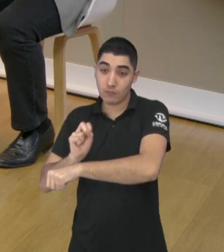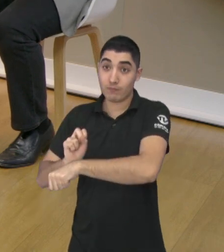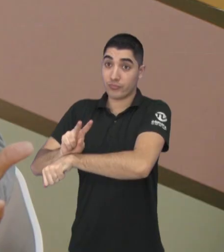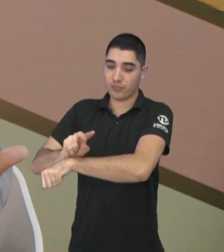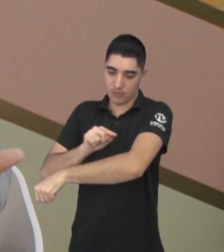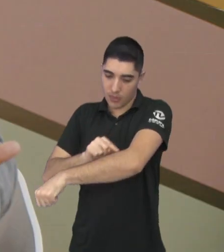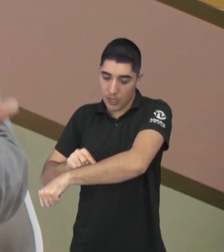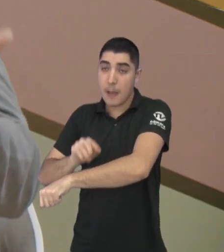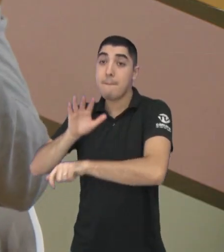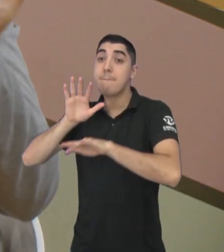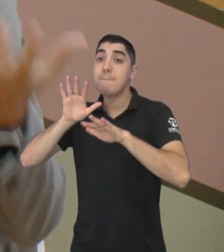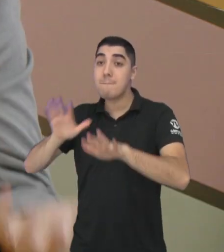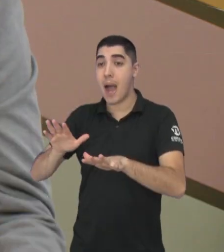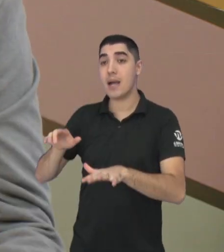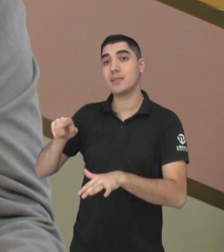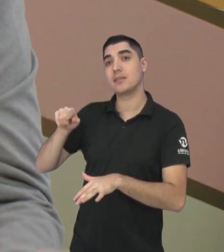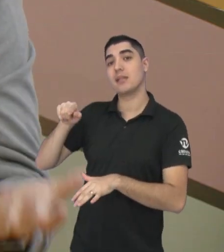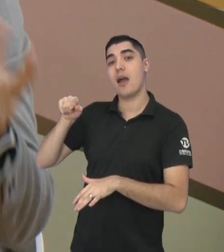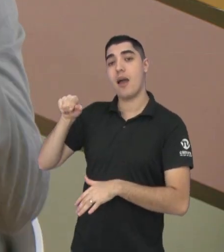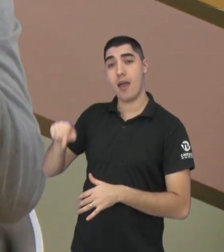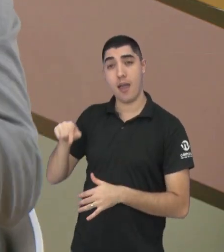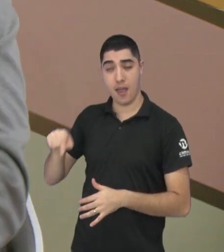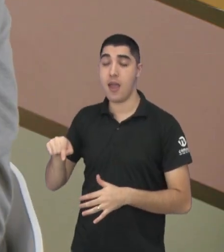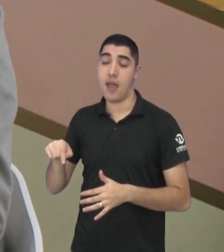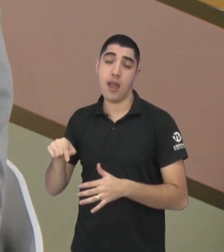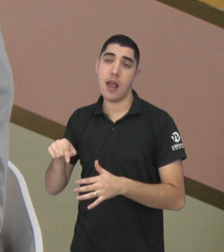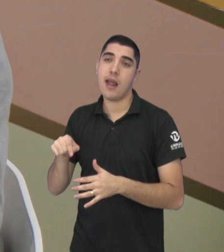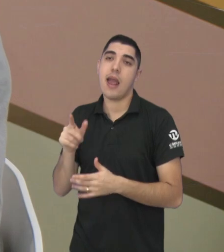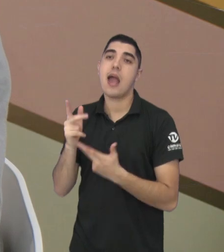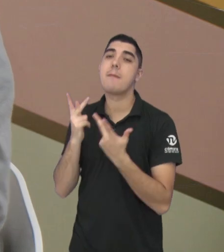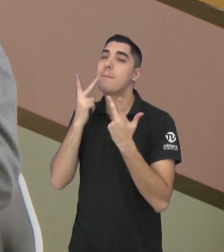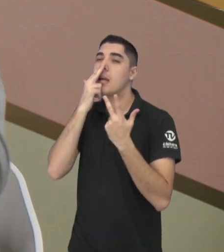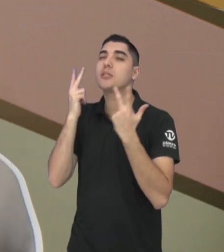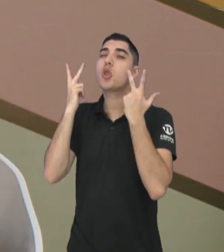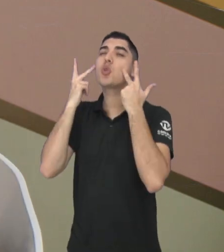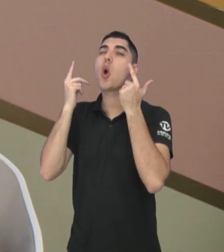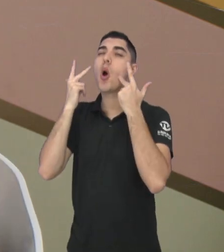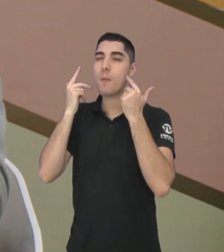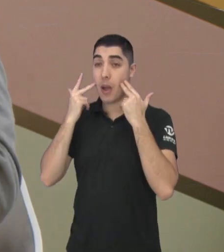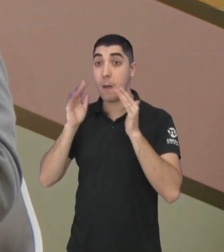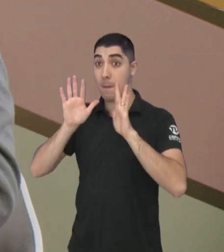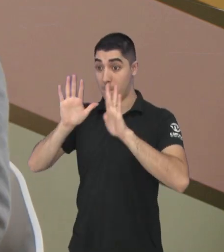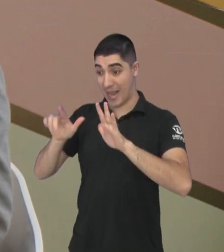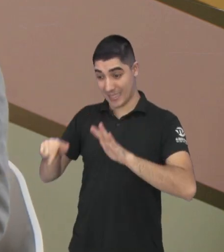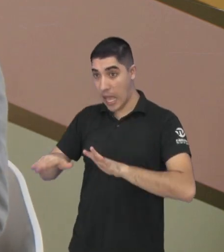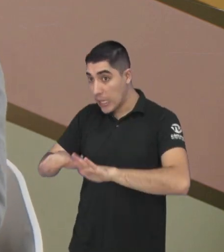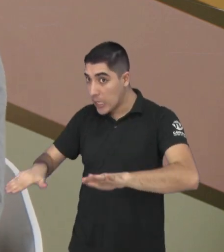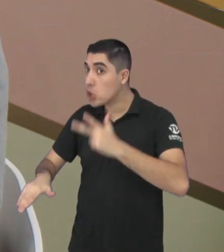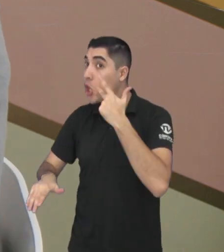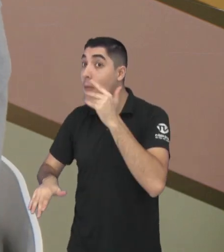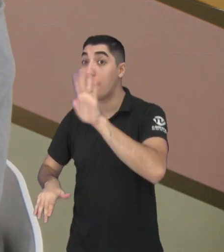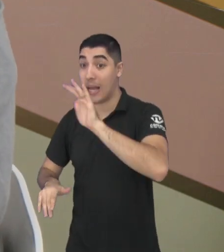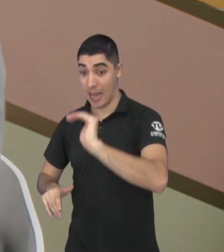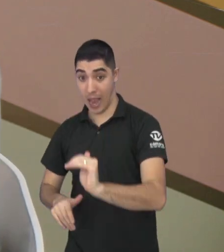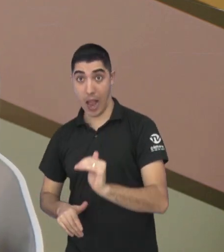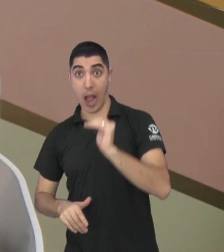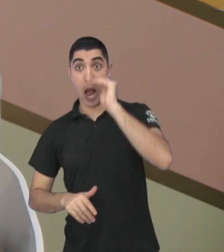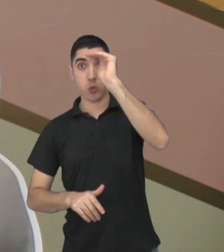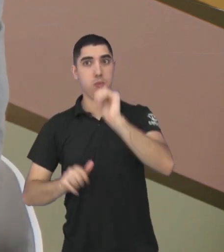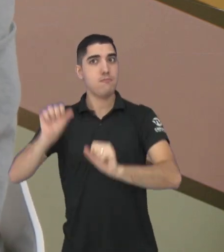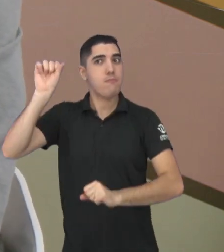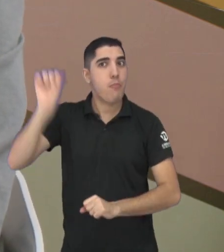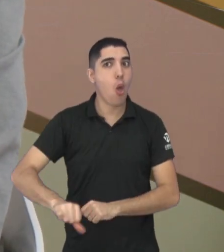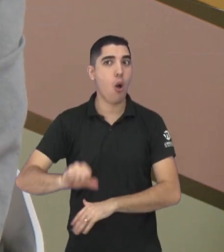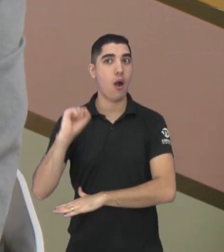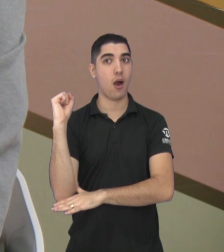Naturalmente, ela é uma doença benigna, mas as infecções secundárias são o grande problema. E no adulto, a resposta é muito